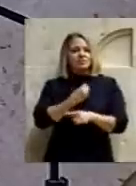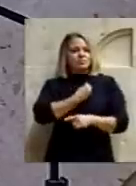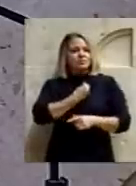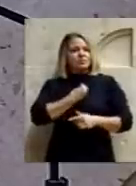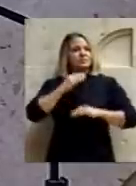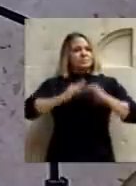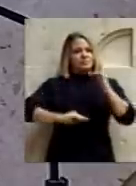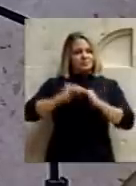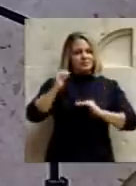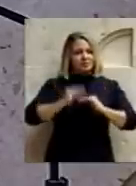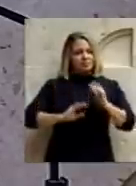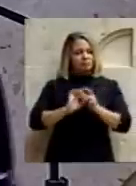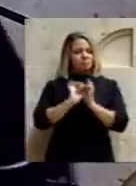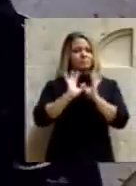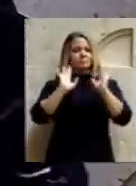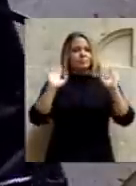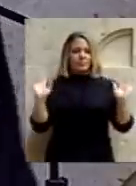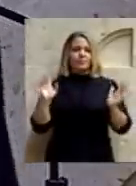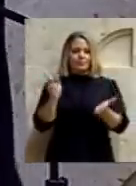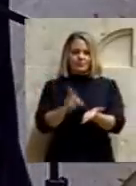e profissional.